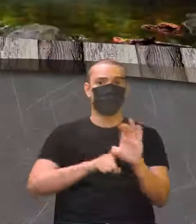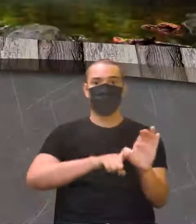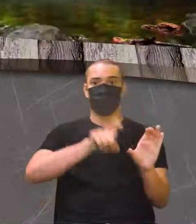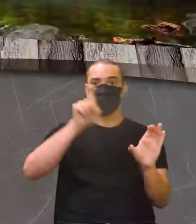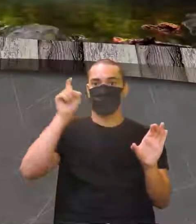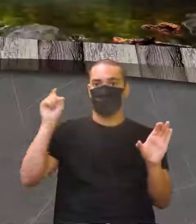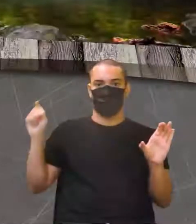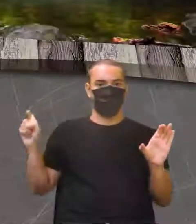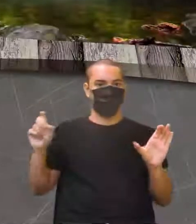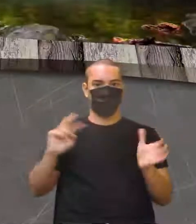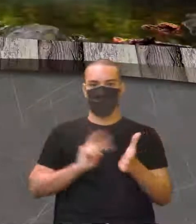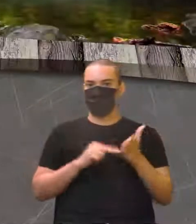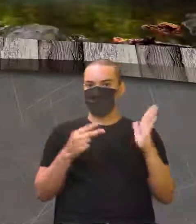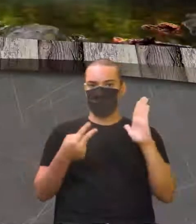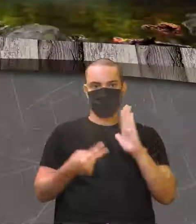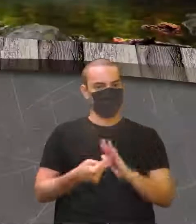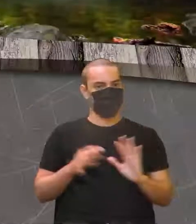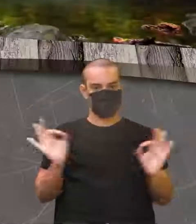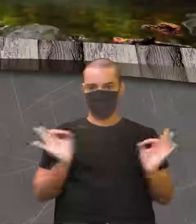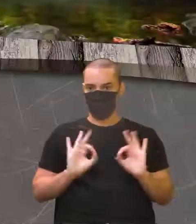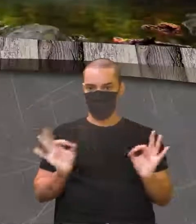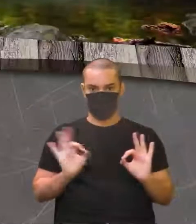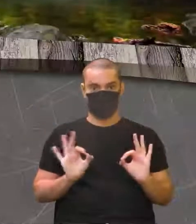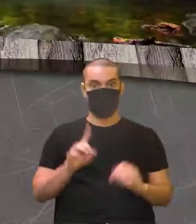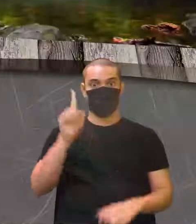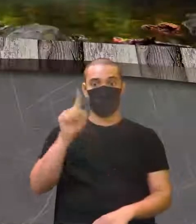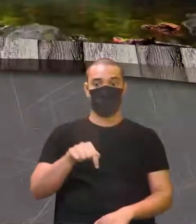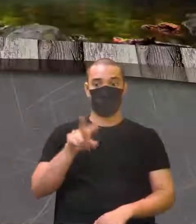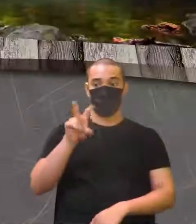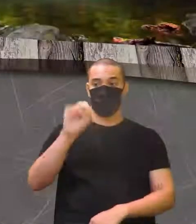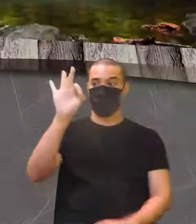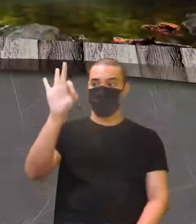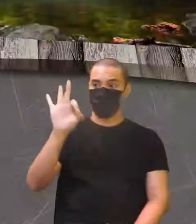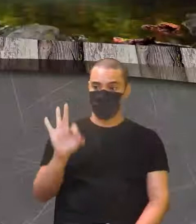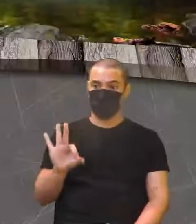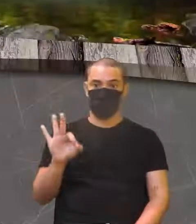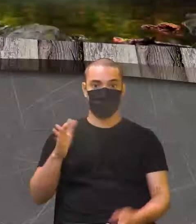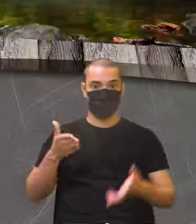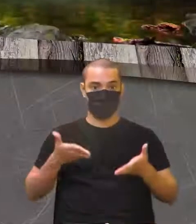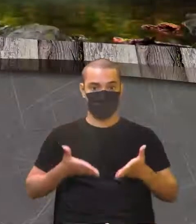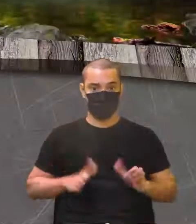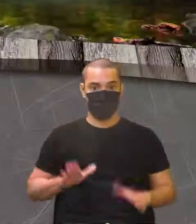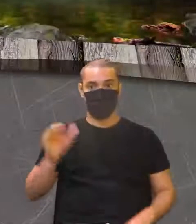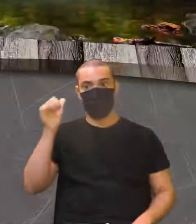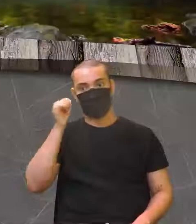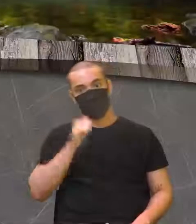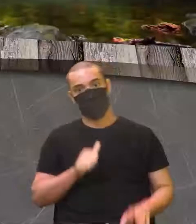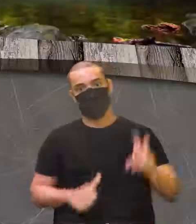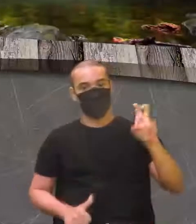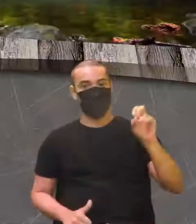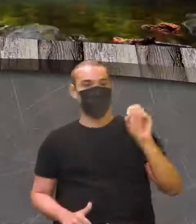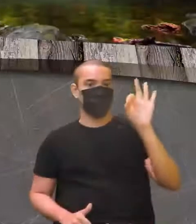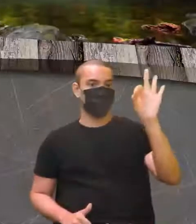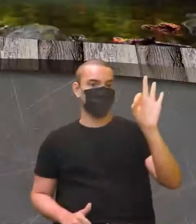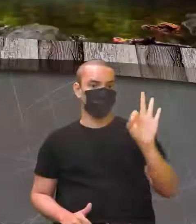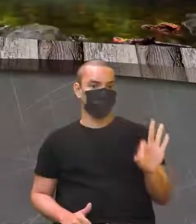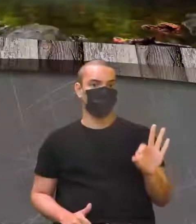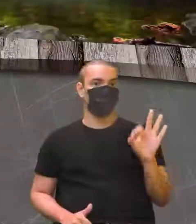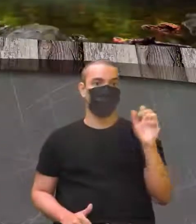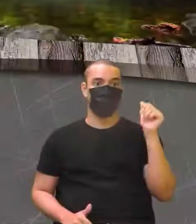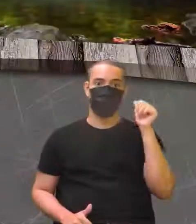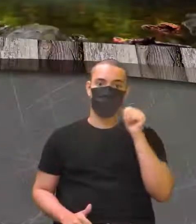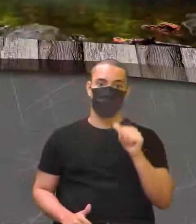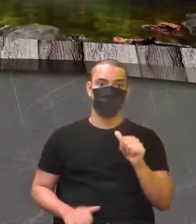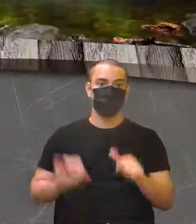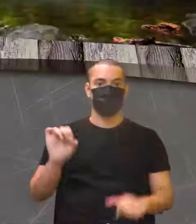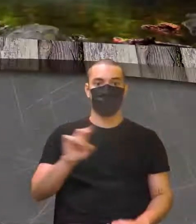independente, tá? A frequência é 50% de nascer menino, 50% de nascer menina,